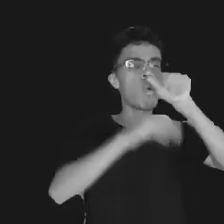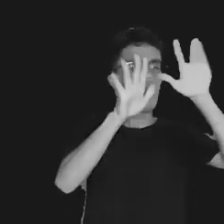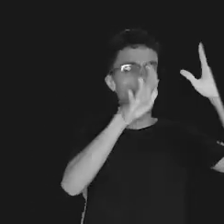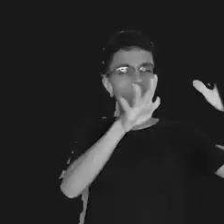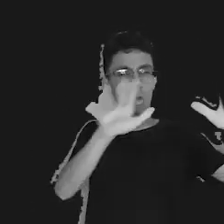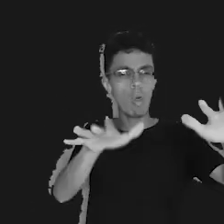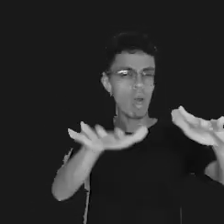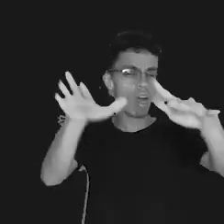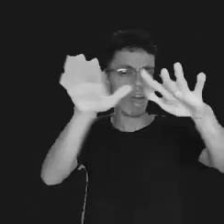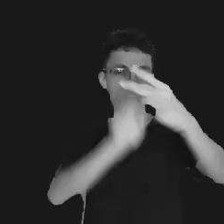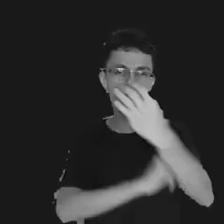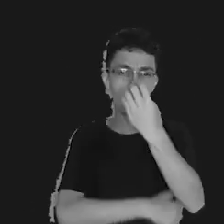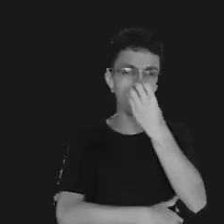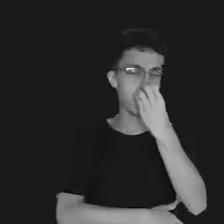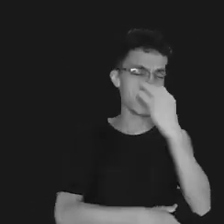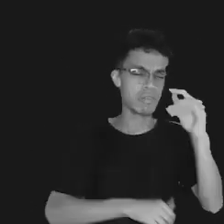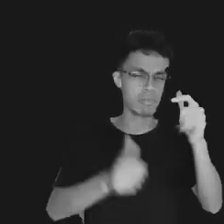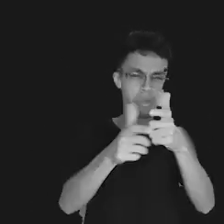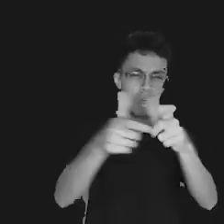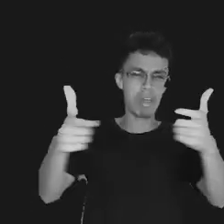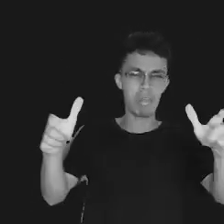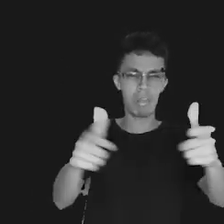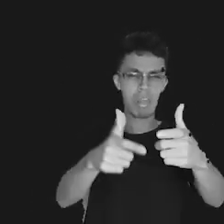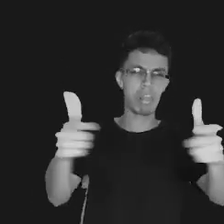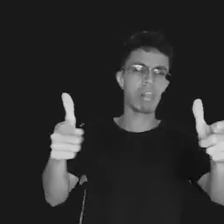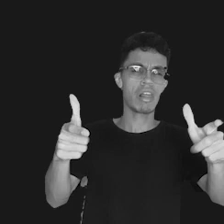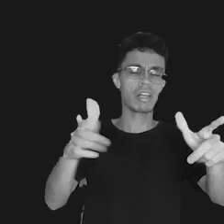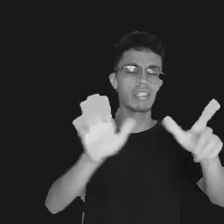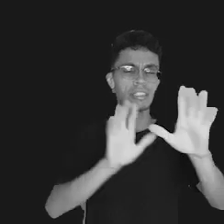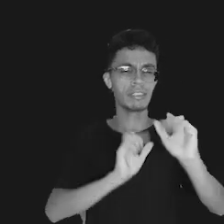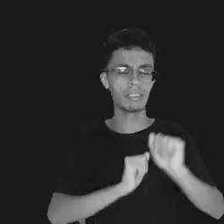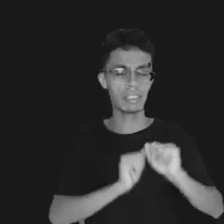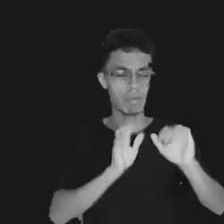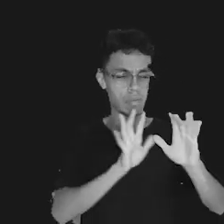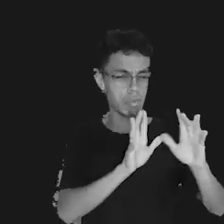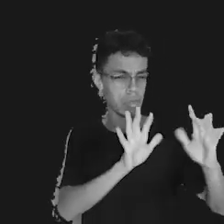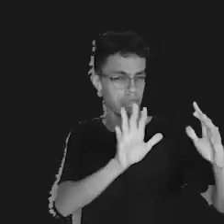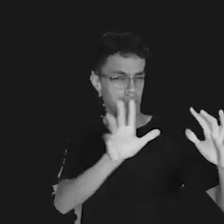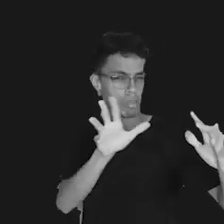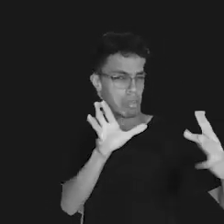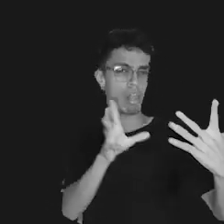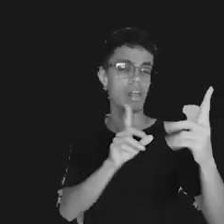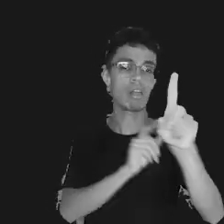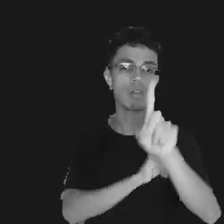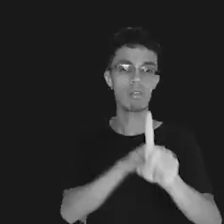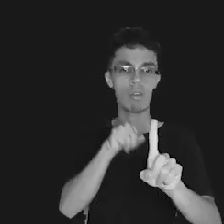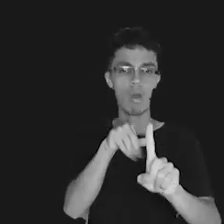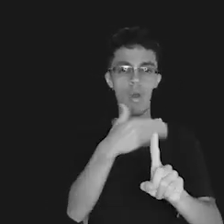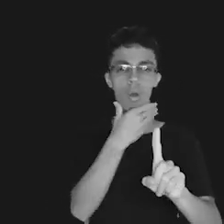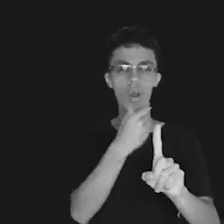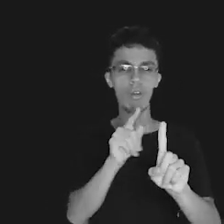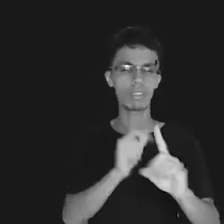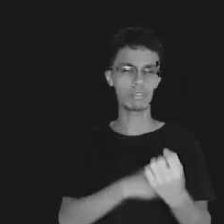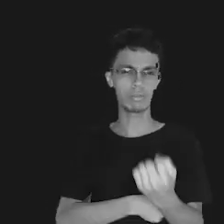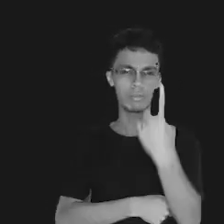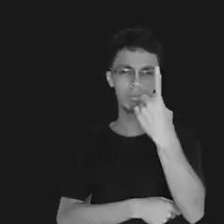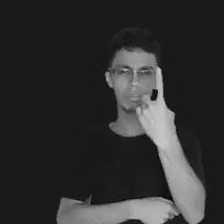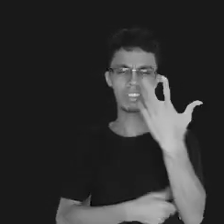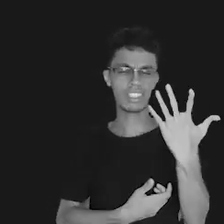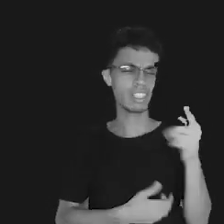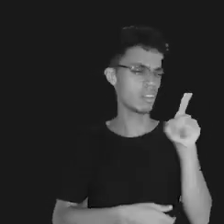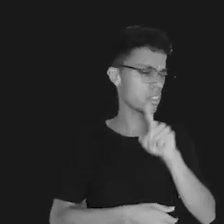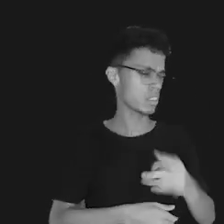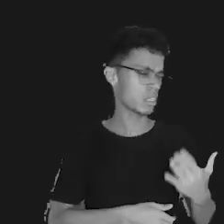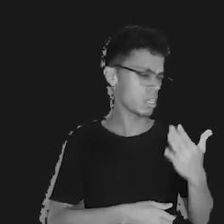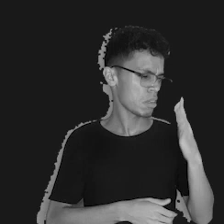os cães. Eram muitos. Estavam todos ao redor do homem. Estranho. Você